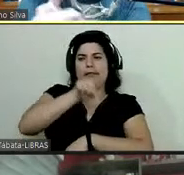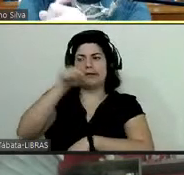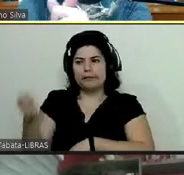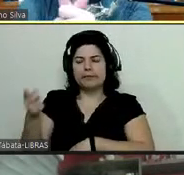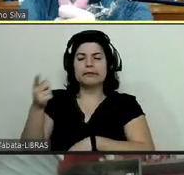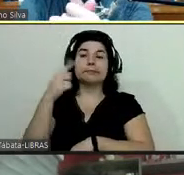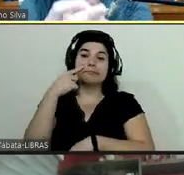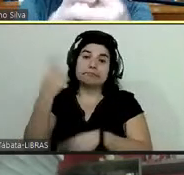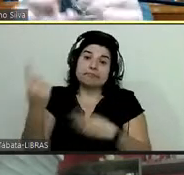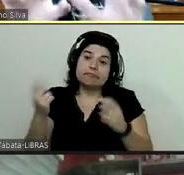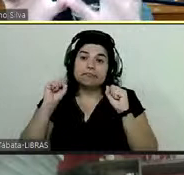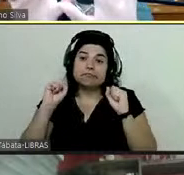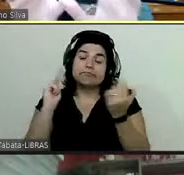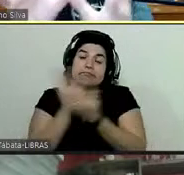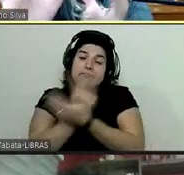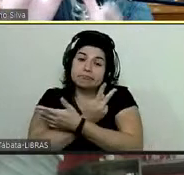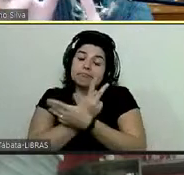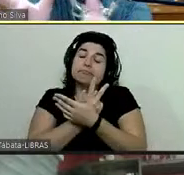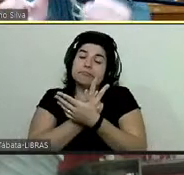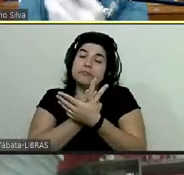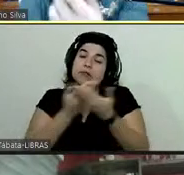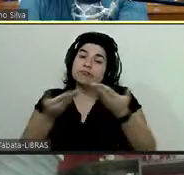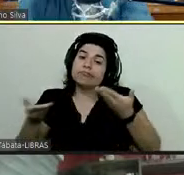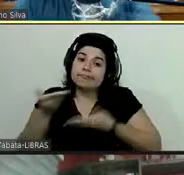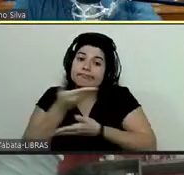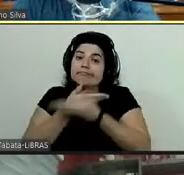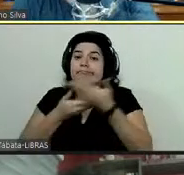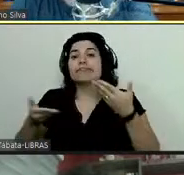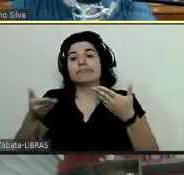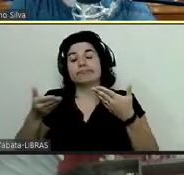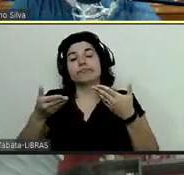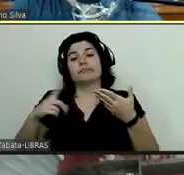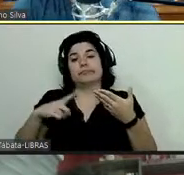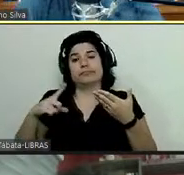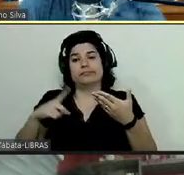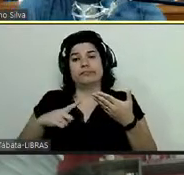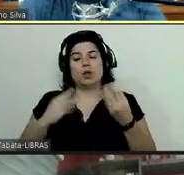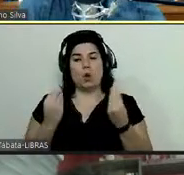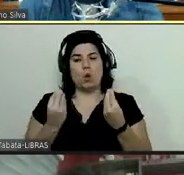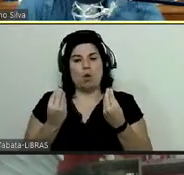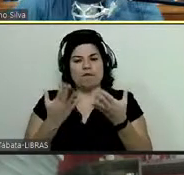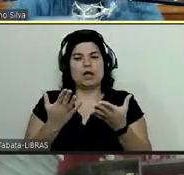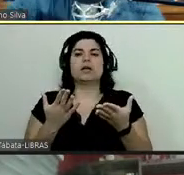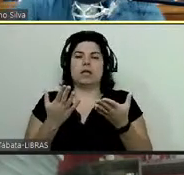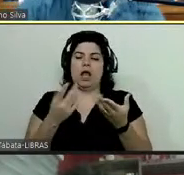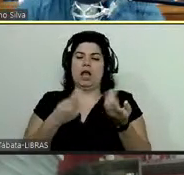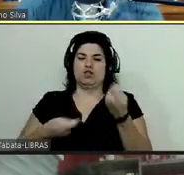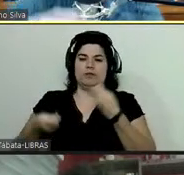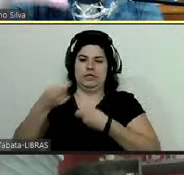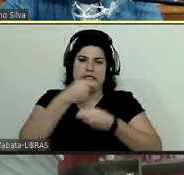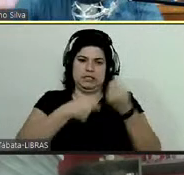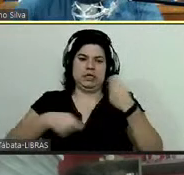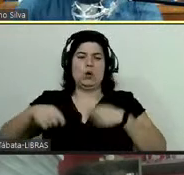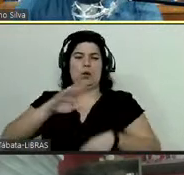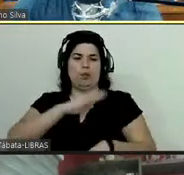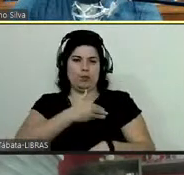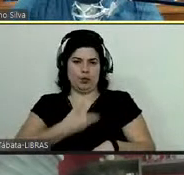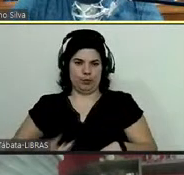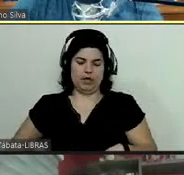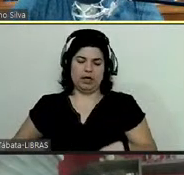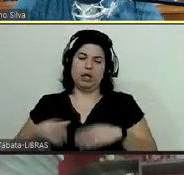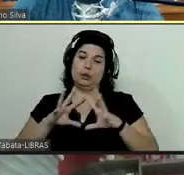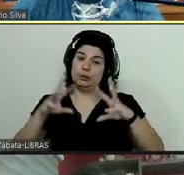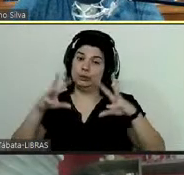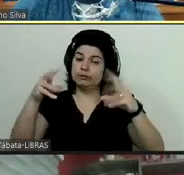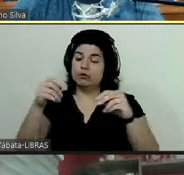que estão certos aspectos relacionados a uma certa impessoalidade que tentou se ofertar cada vez mais a administração pública como um todo enfim